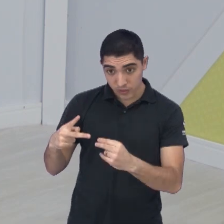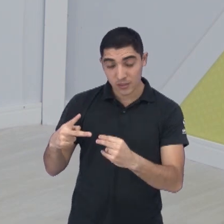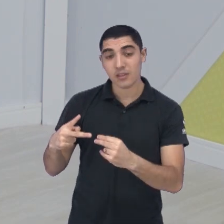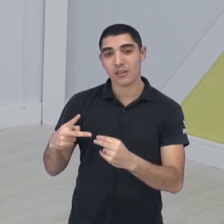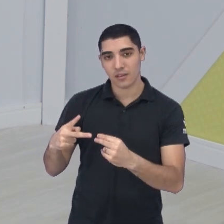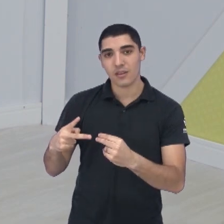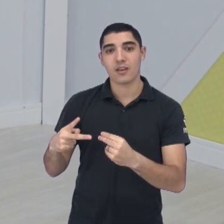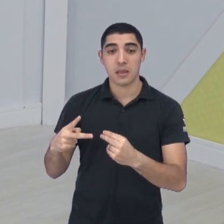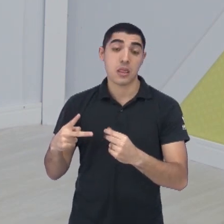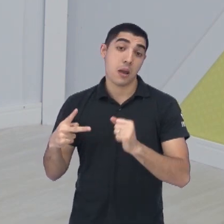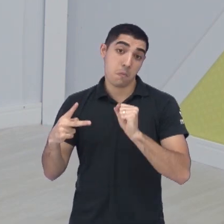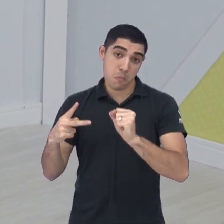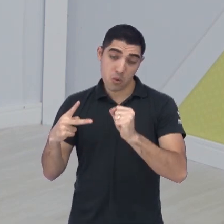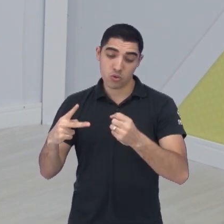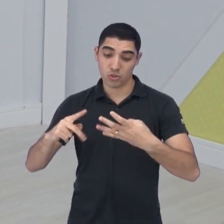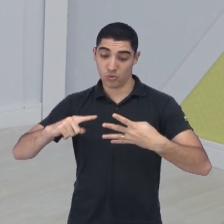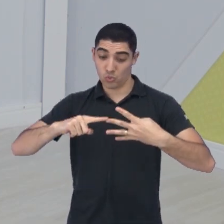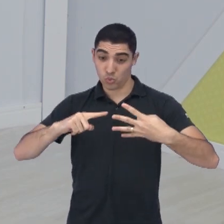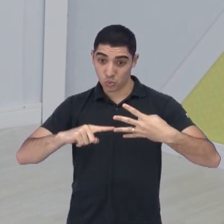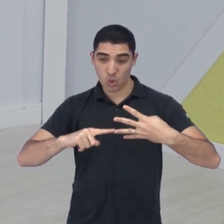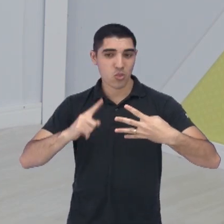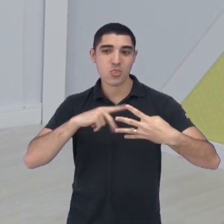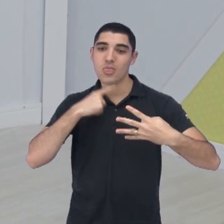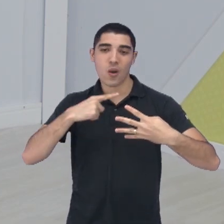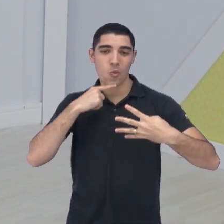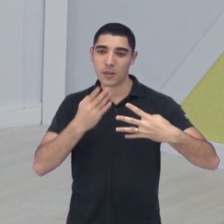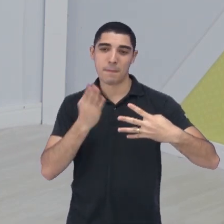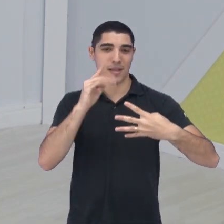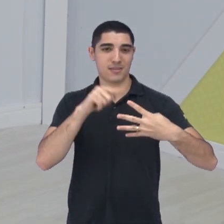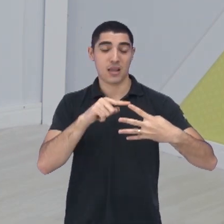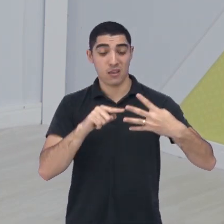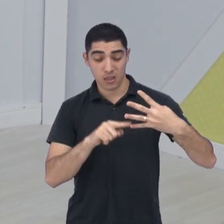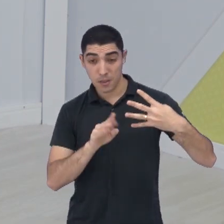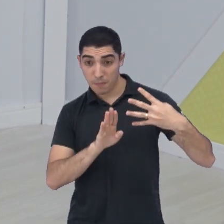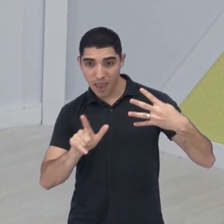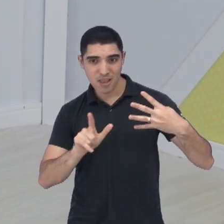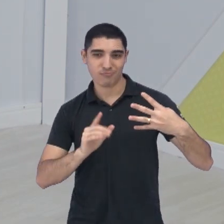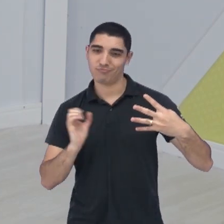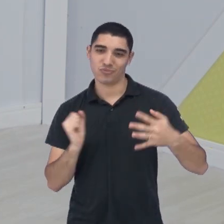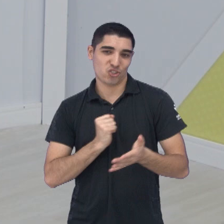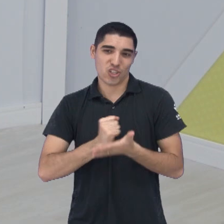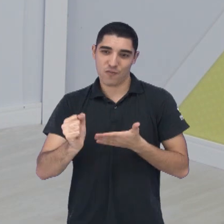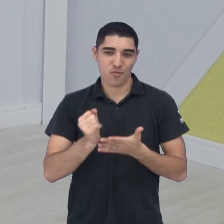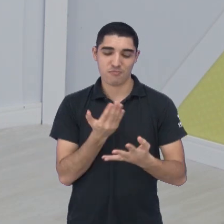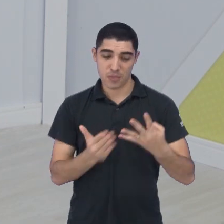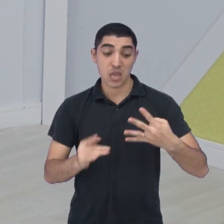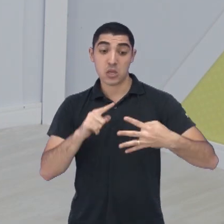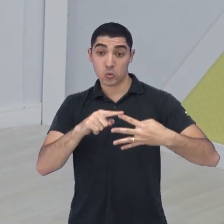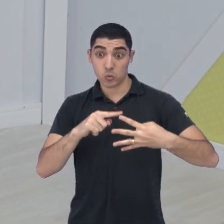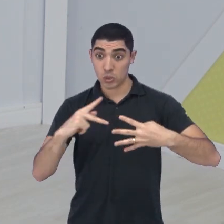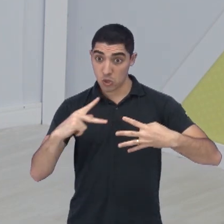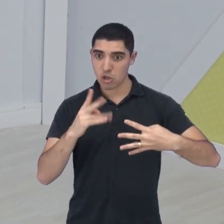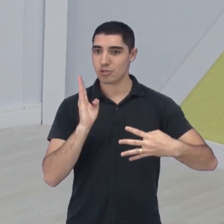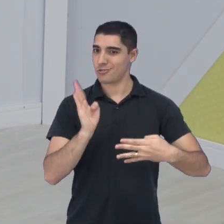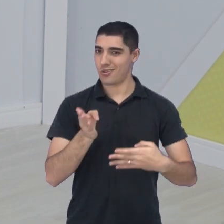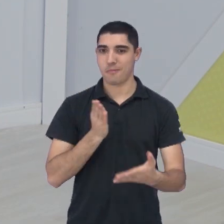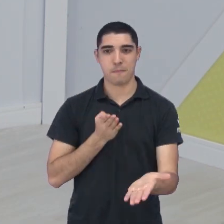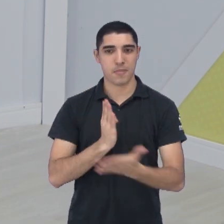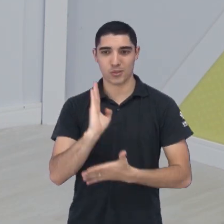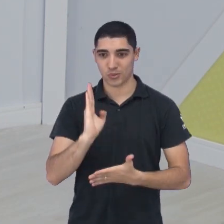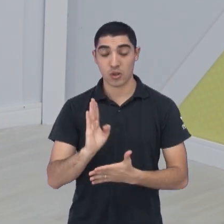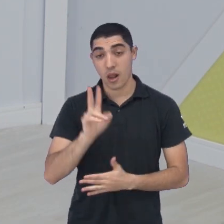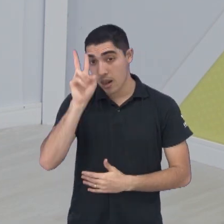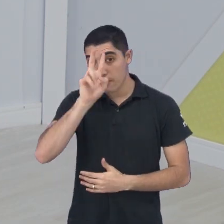Minas. Então, os dois aqui não ultrapassam, o Blumenau já não tem chance, portanto, São José está classificado da próxima fase. Lembrando que dentro dos